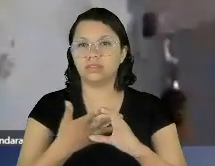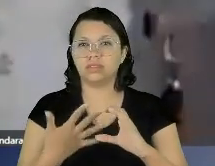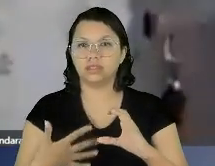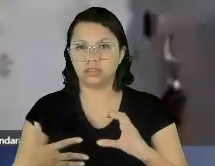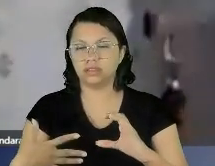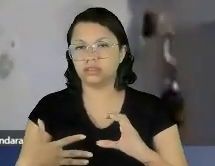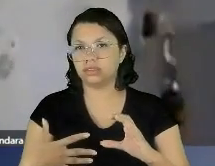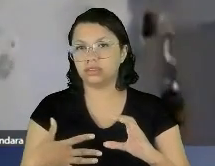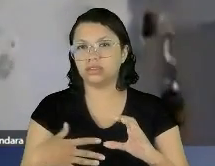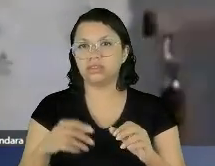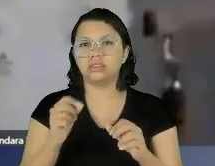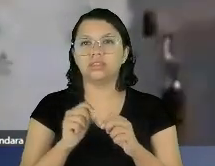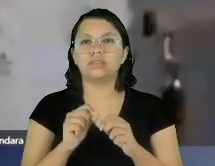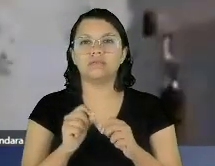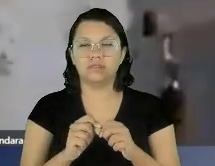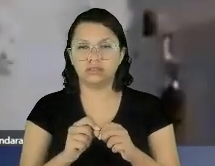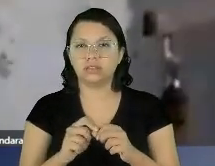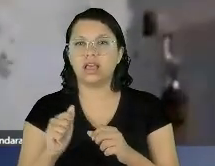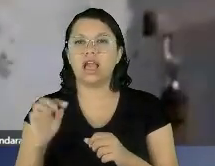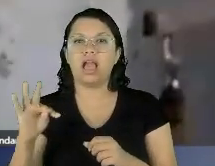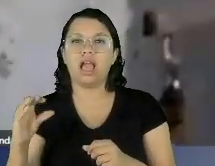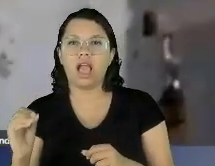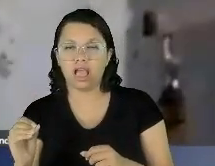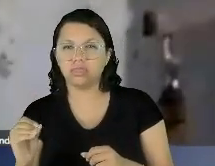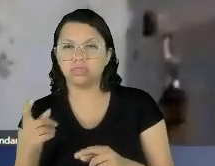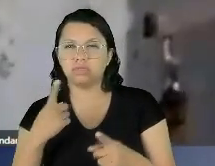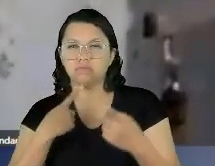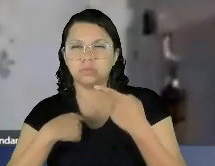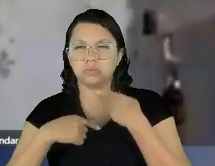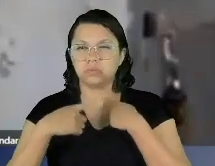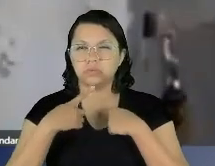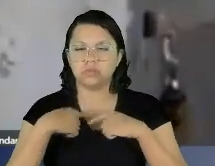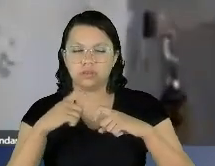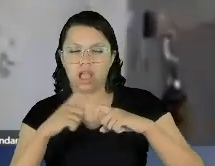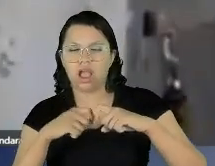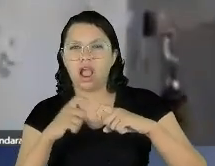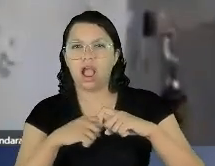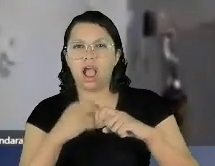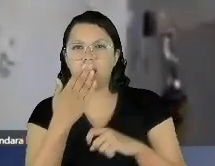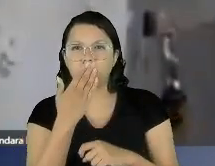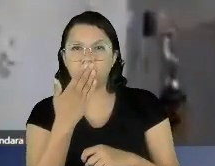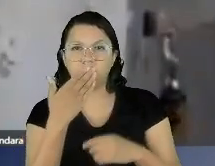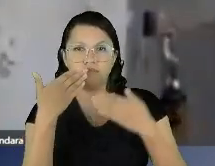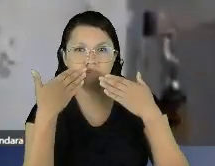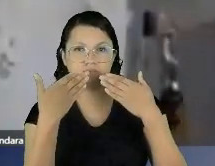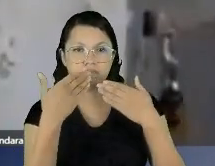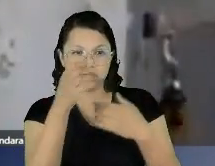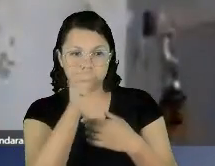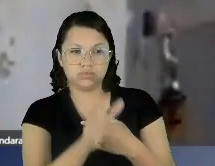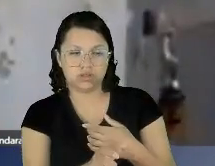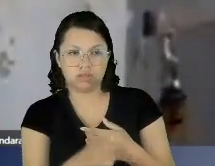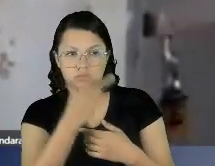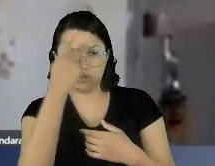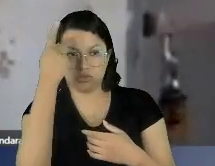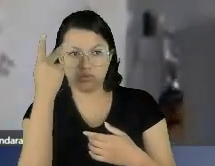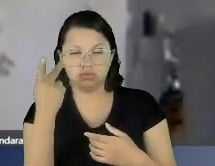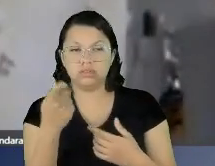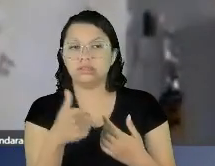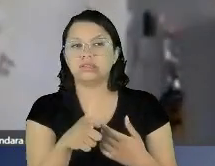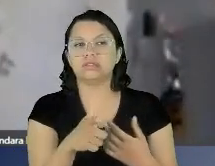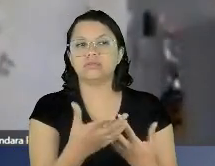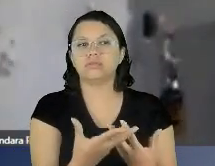pela realização de ato libidinoso na presença de alguém sem o seu consentimento, né? Foi tipificado pela